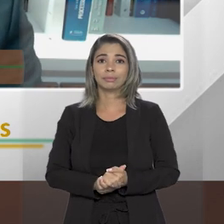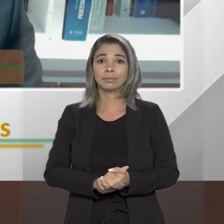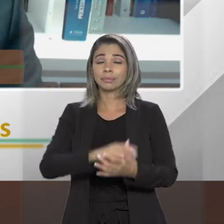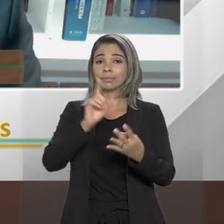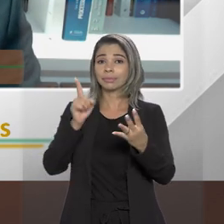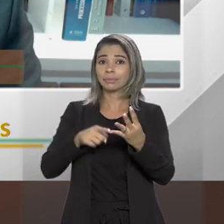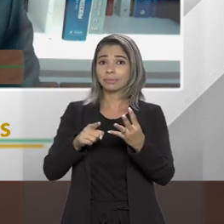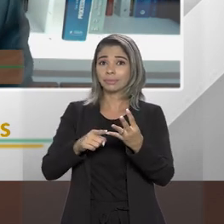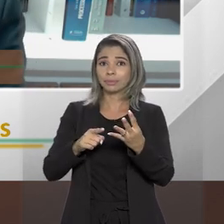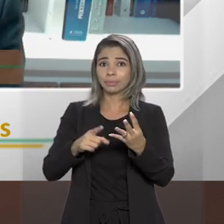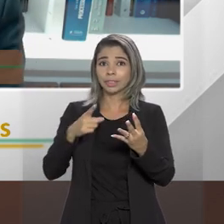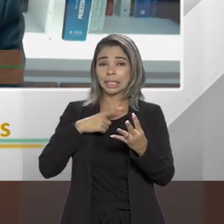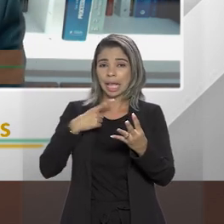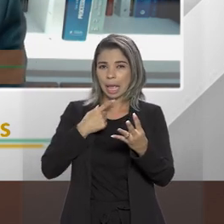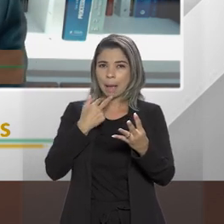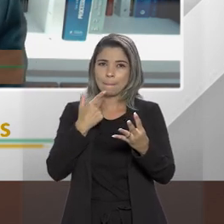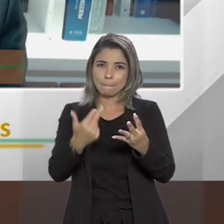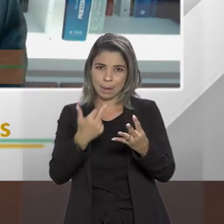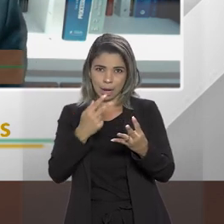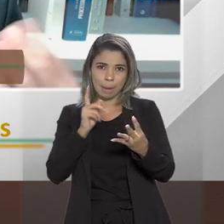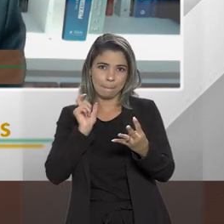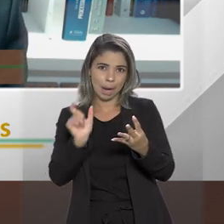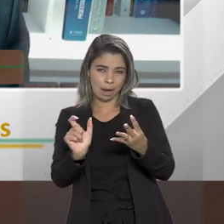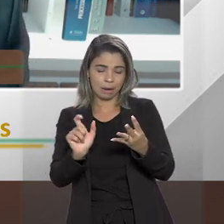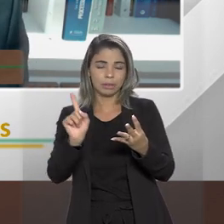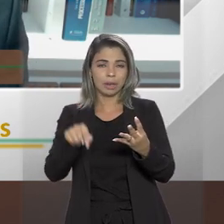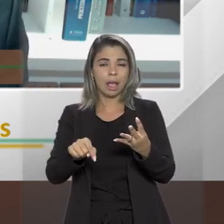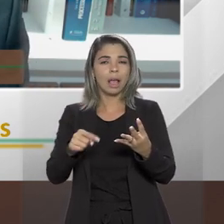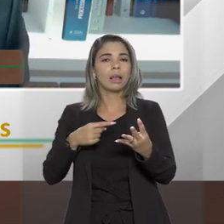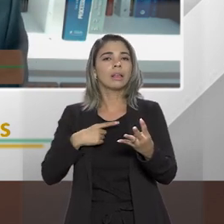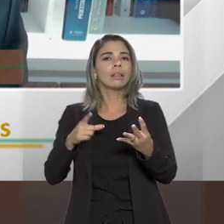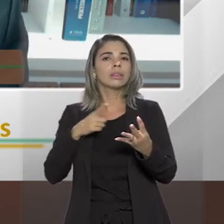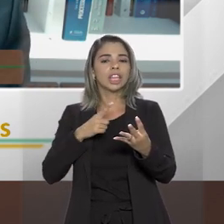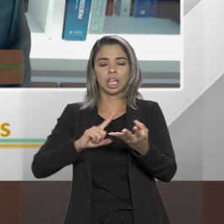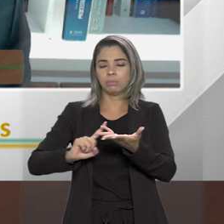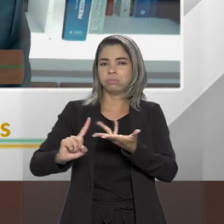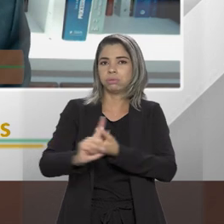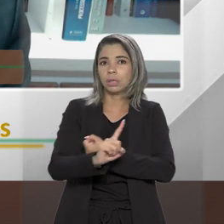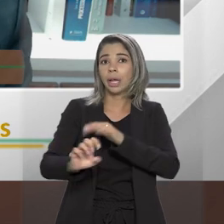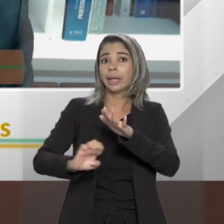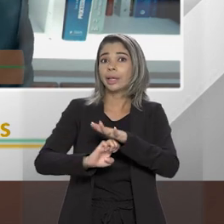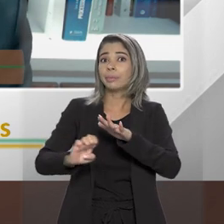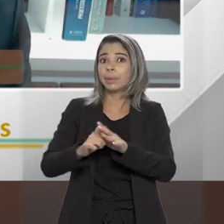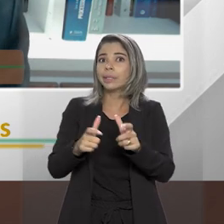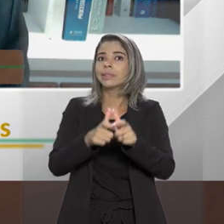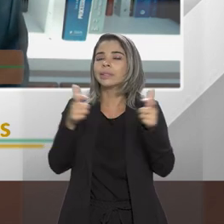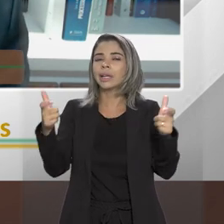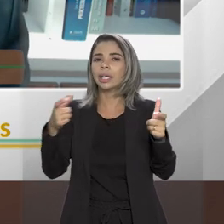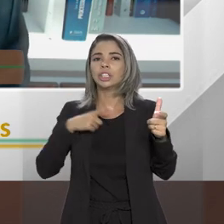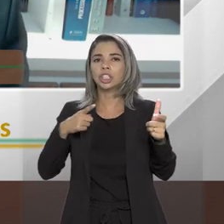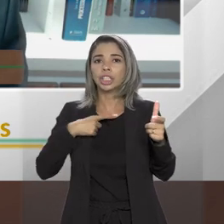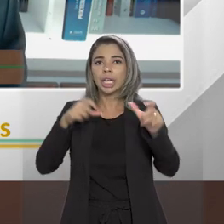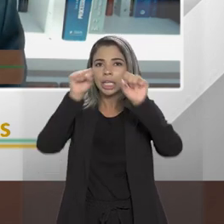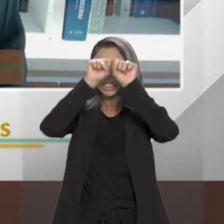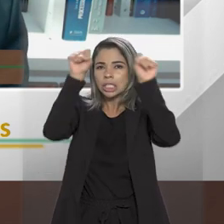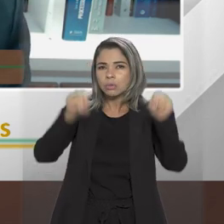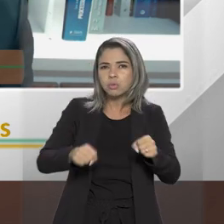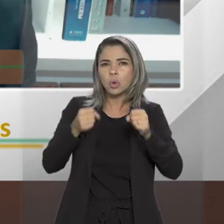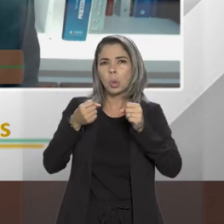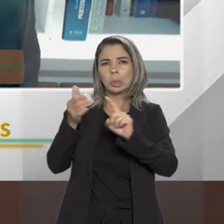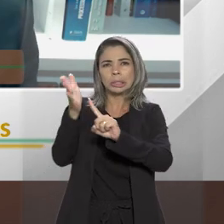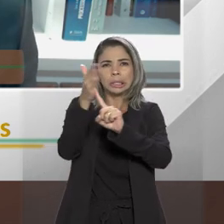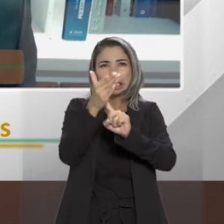online dispute resolutions, que normalmente envolvem grandes empresas que desenvolvem sistemas tecnológicos